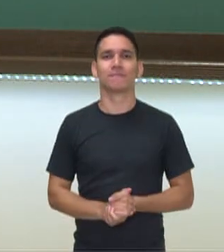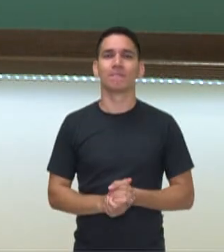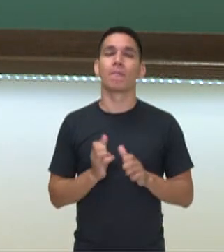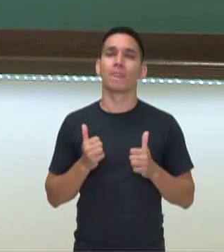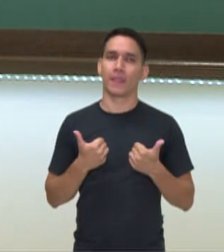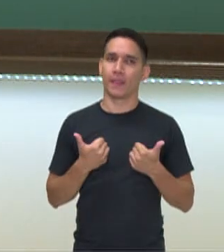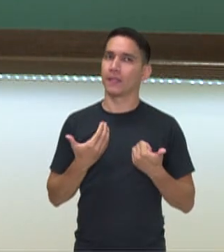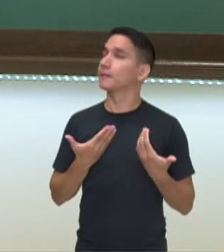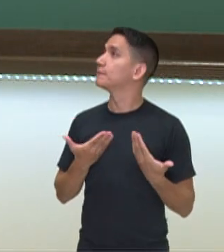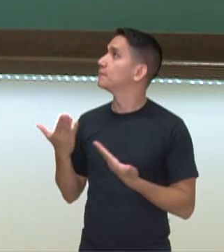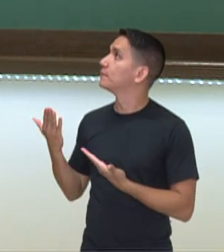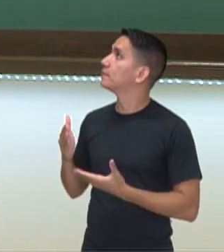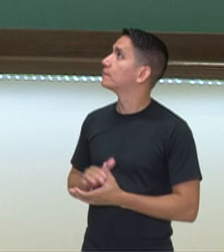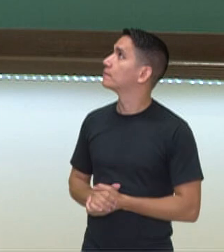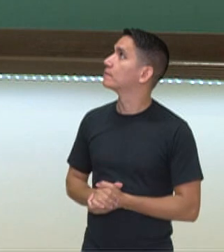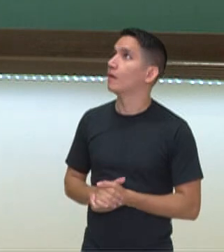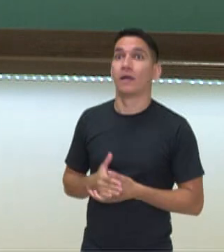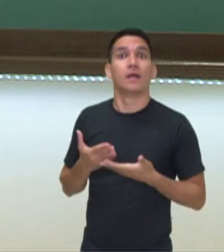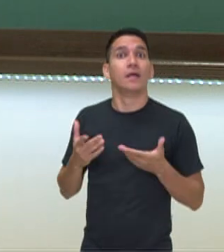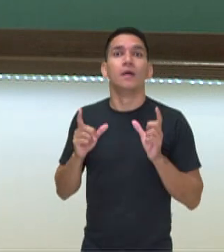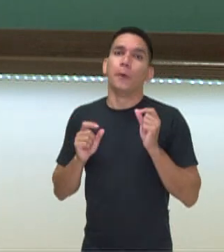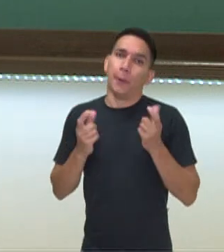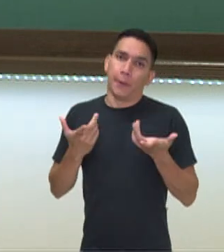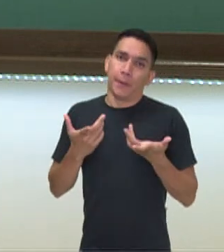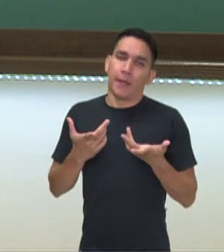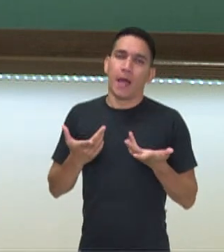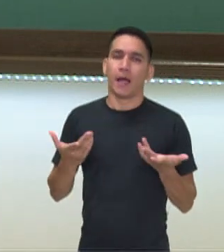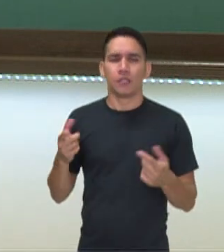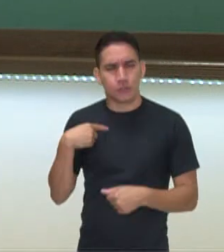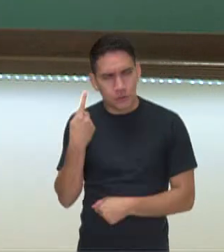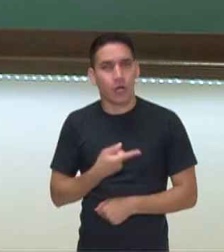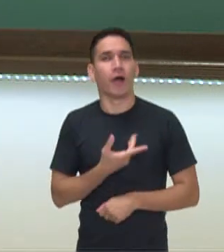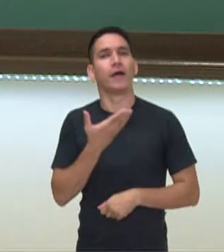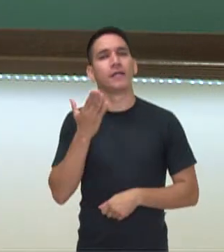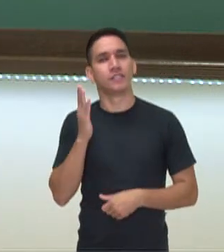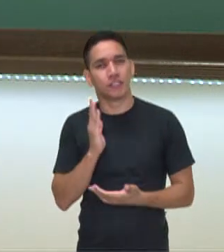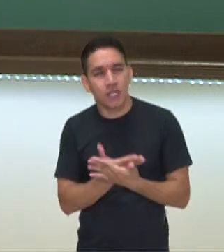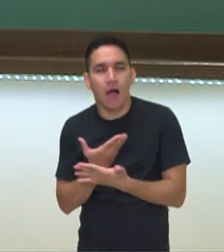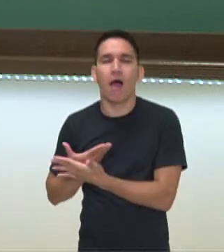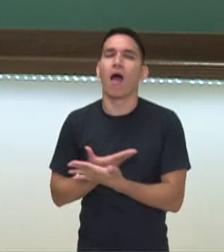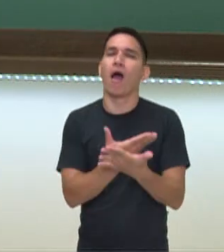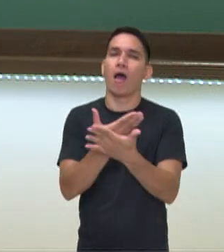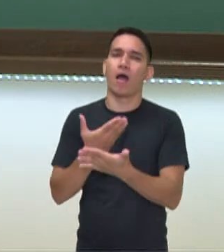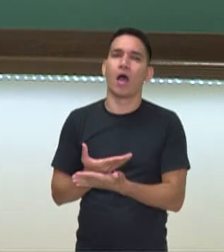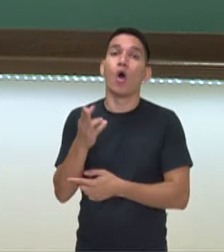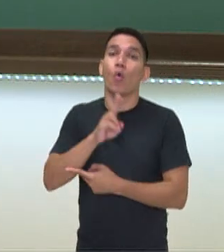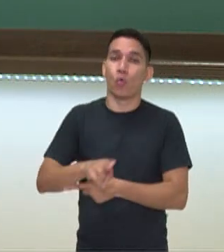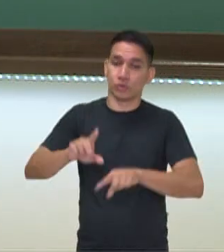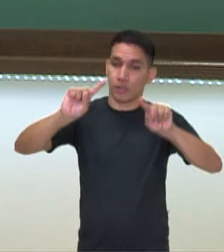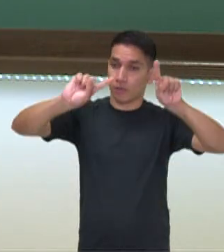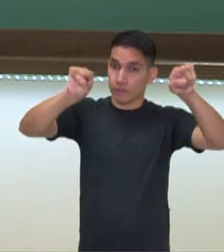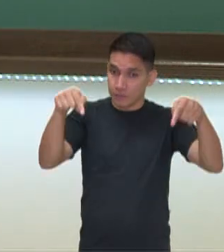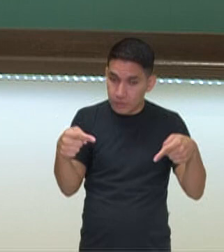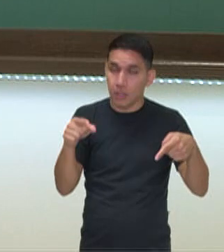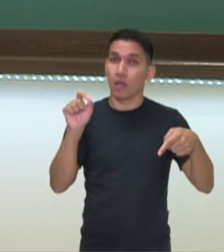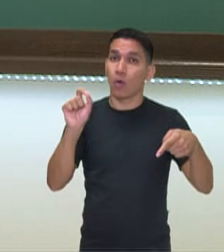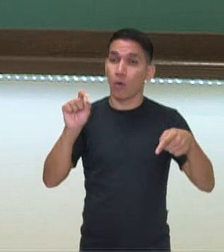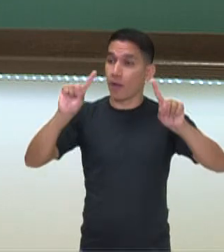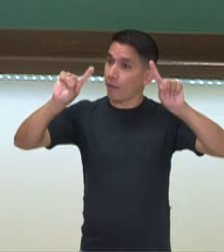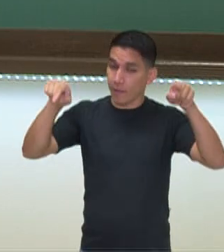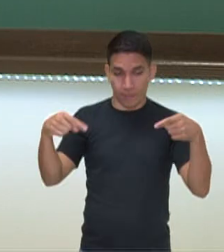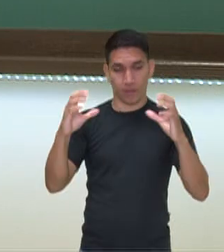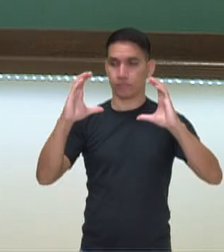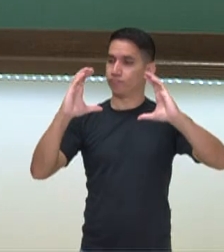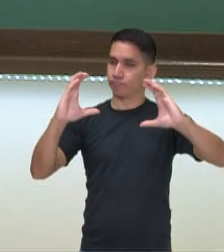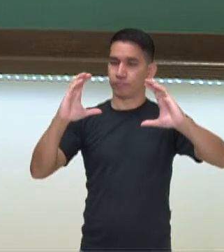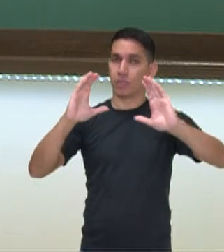bem. E agora? Bom, a gente está tendo na nossa aula o uso do parênteses, e o parênteses me